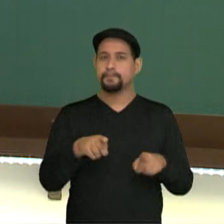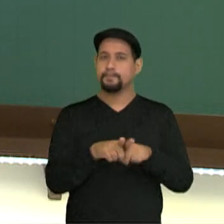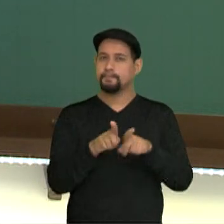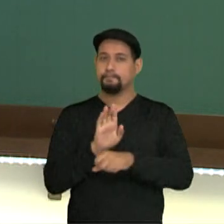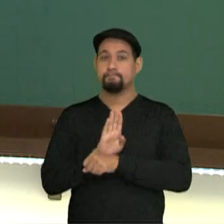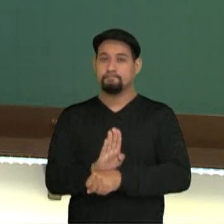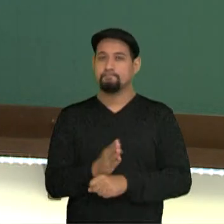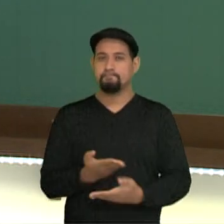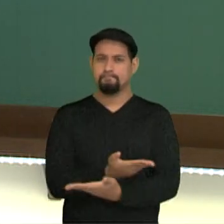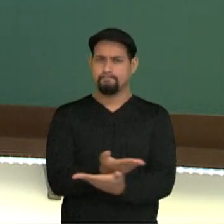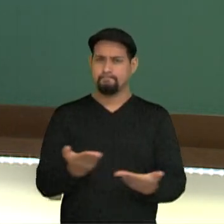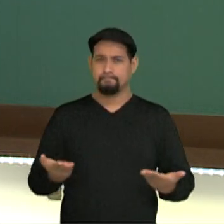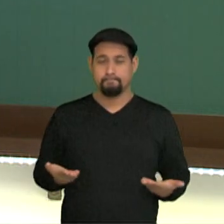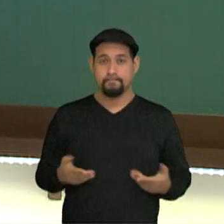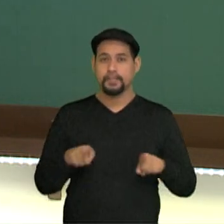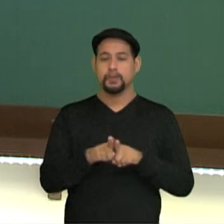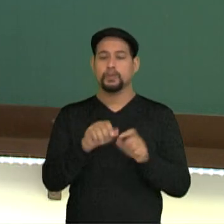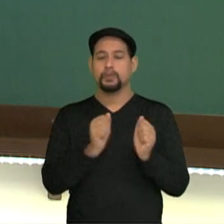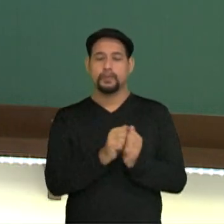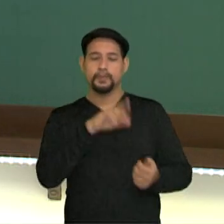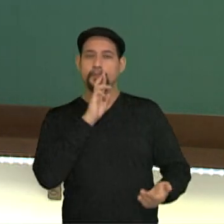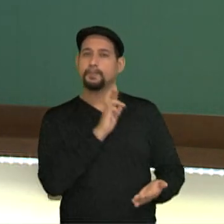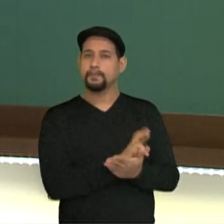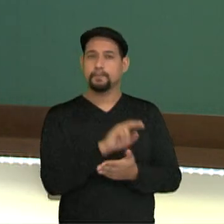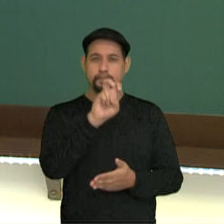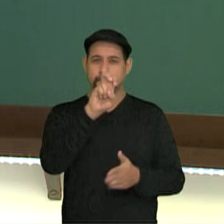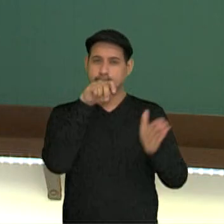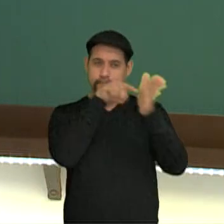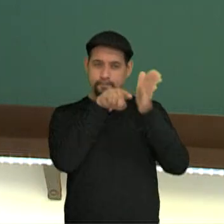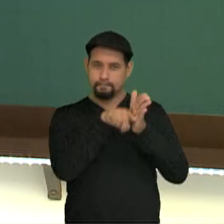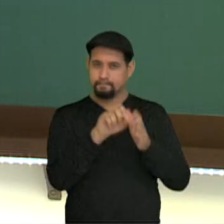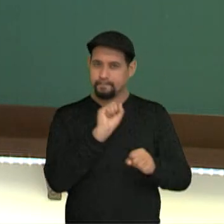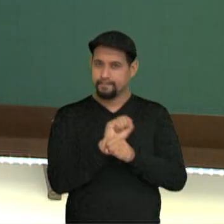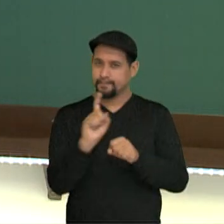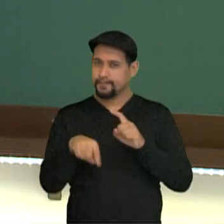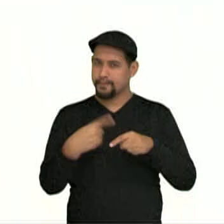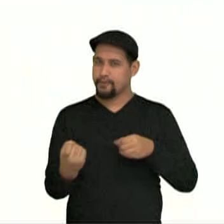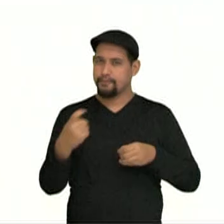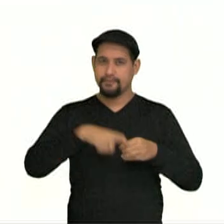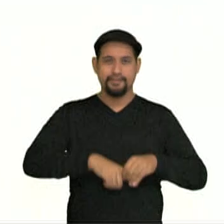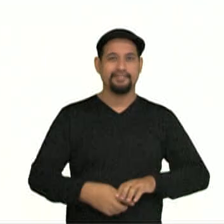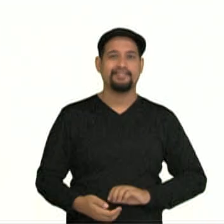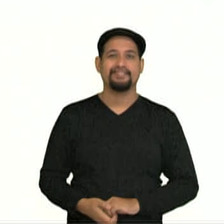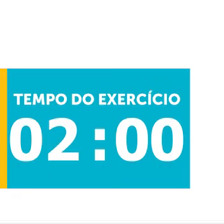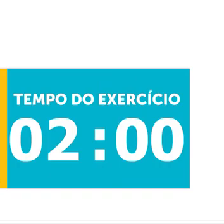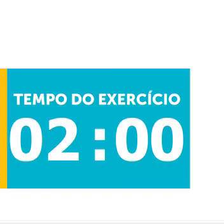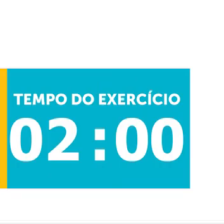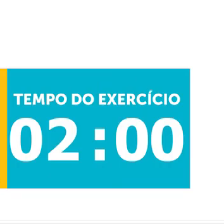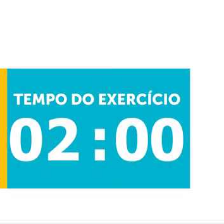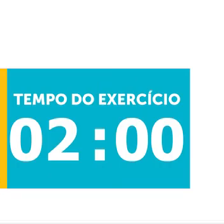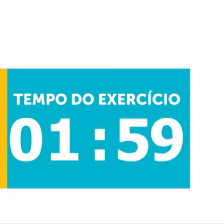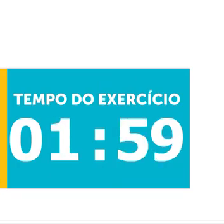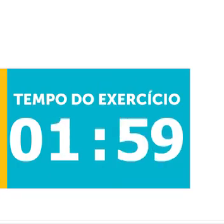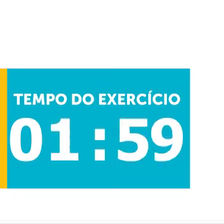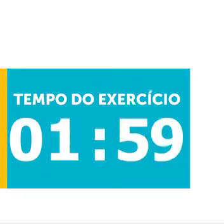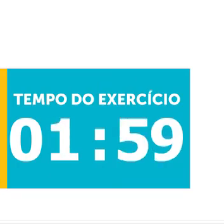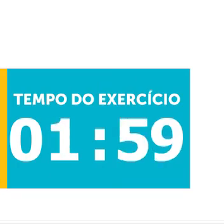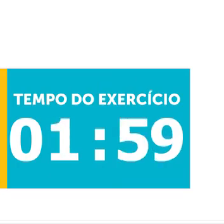auxiliar vocês no momento para responder as 5 perguntas. Vou dar um tempinho para vocês e a gente já volta.